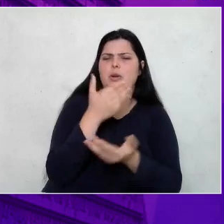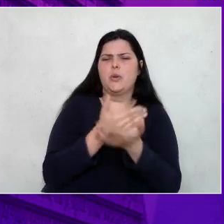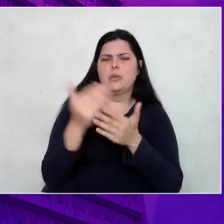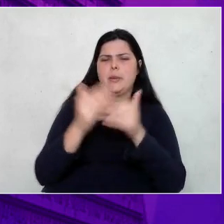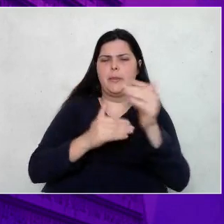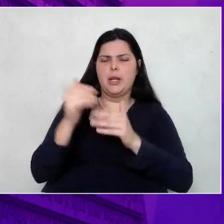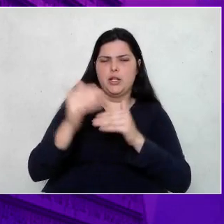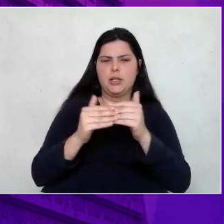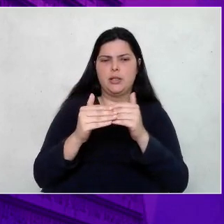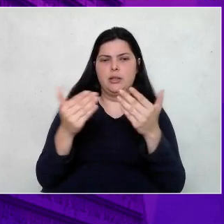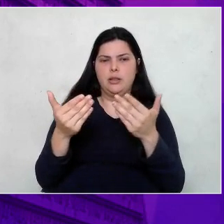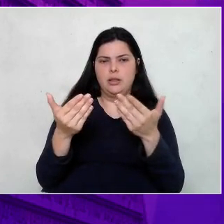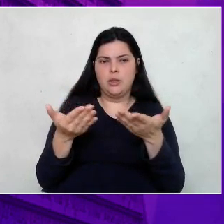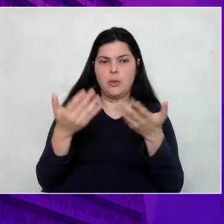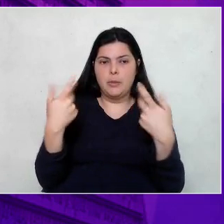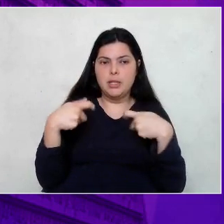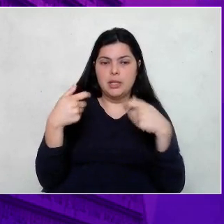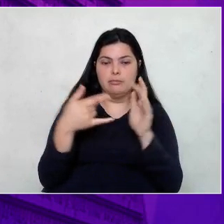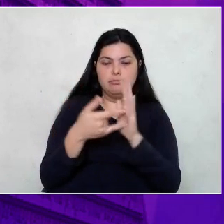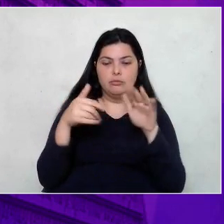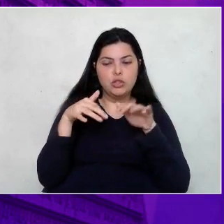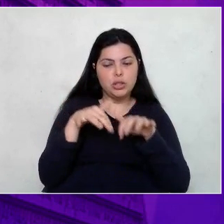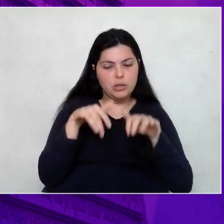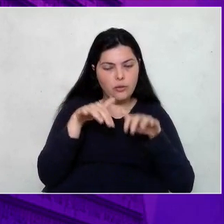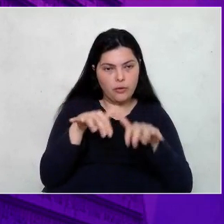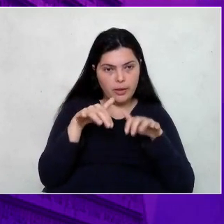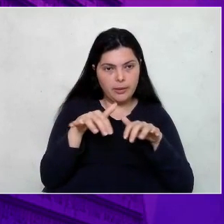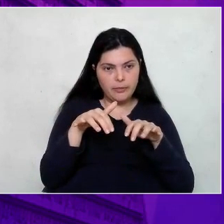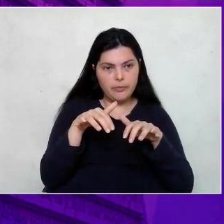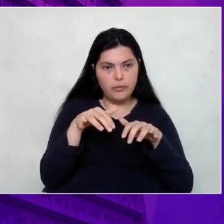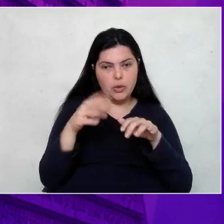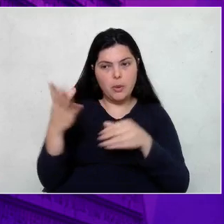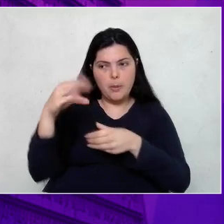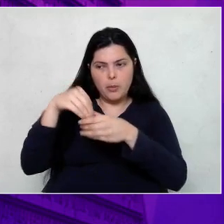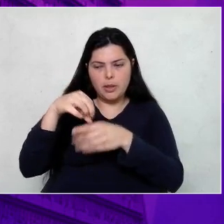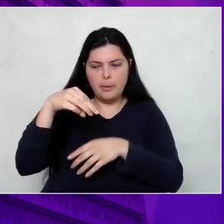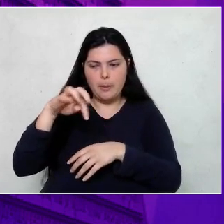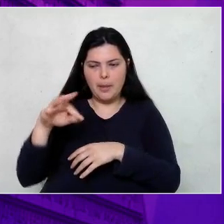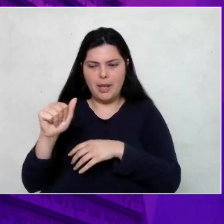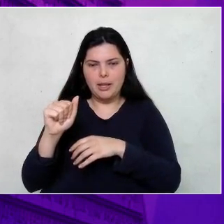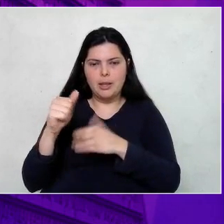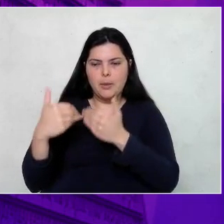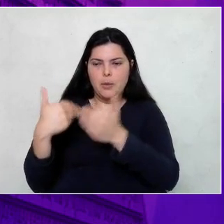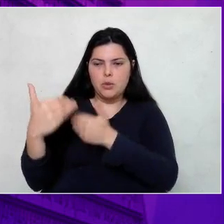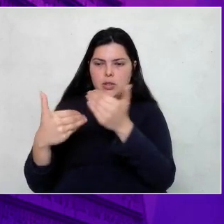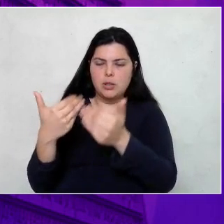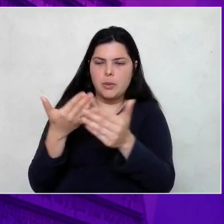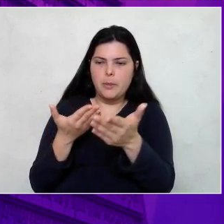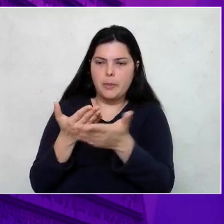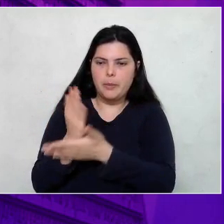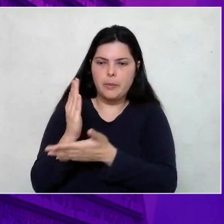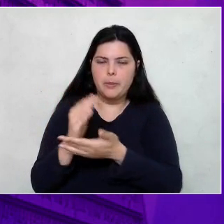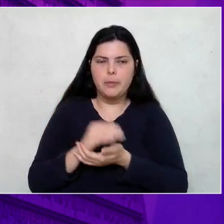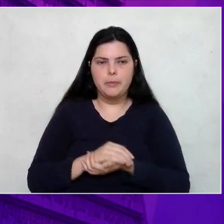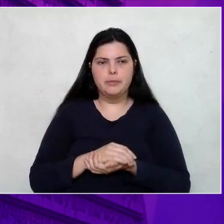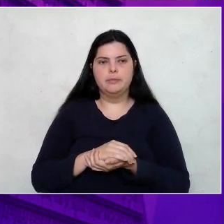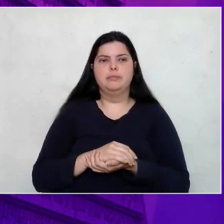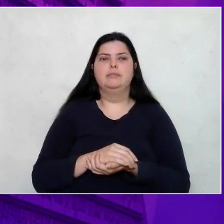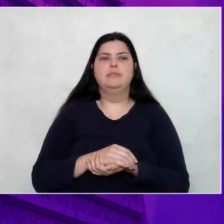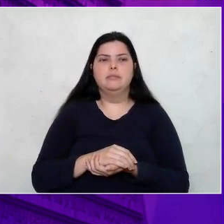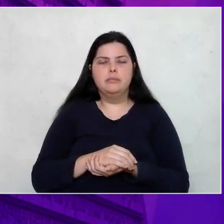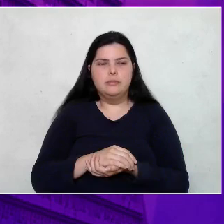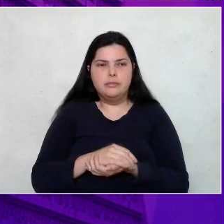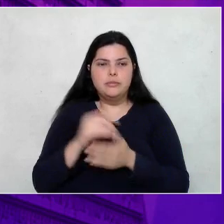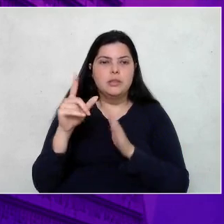Então, você tem que começar a desenvolver, aplicar na meta, começar a fazer o processo de aprovação deles, para depois colocar